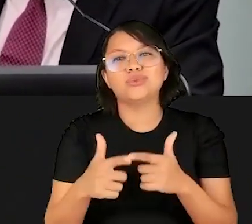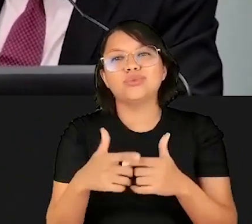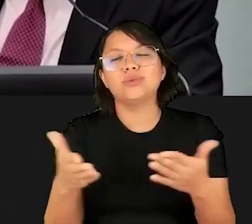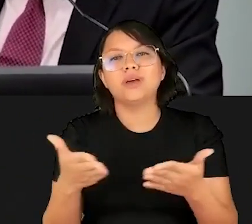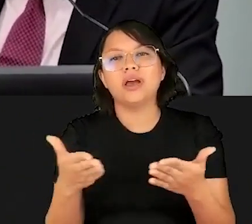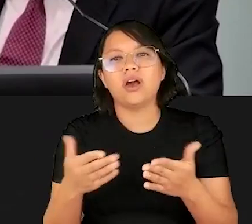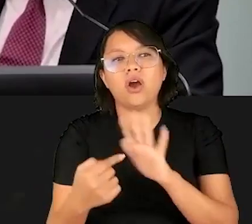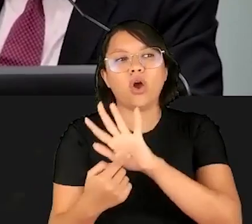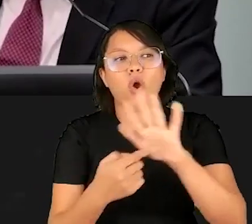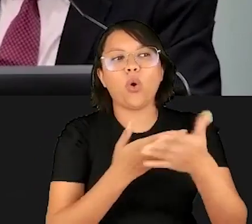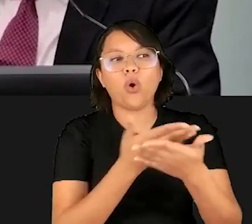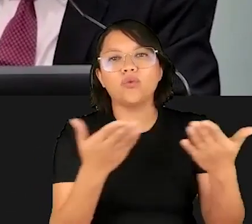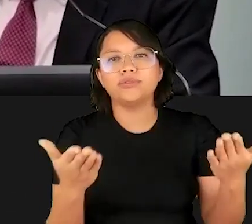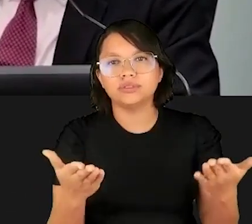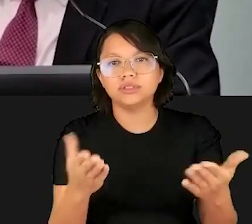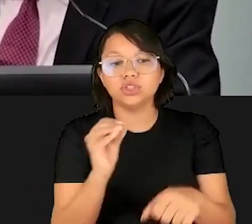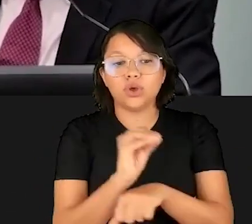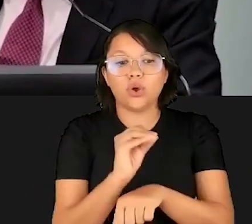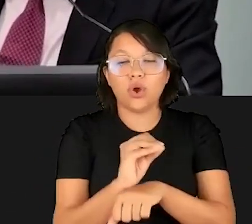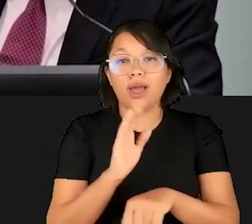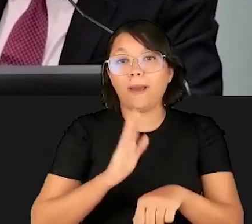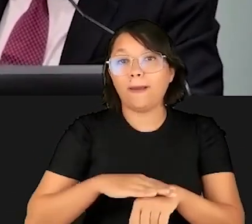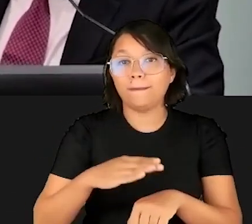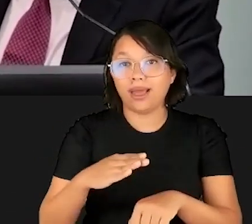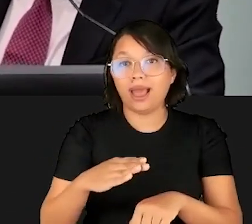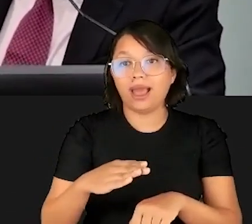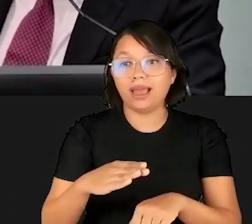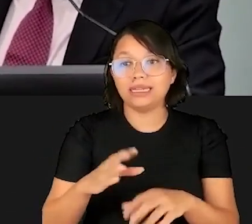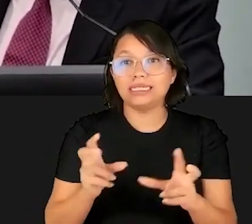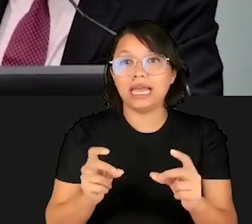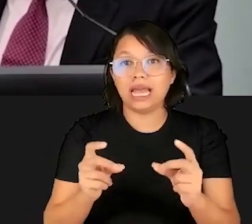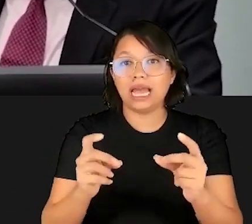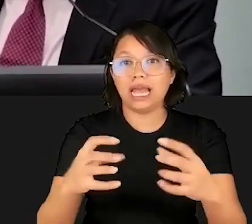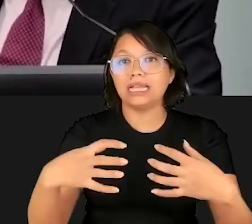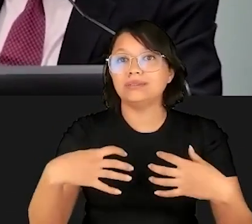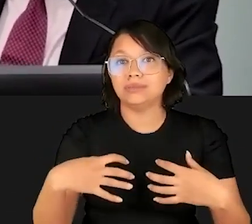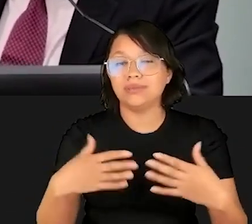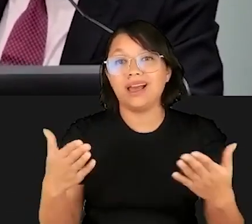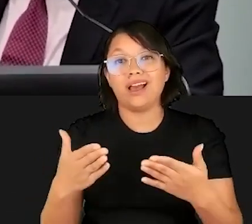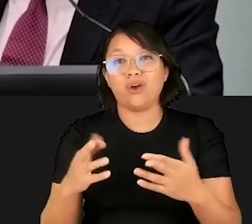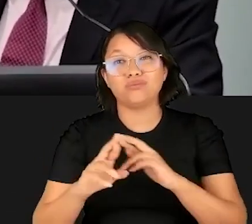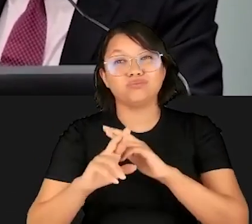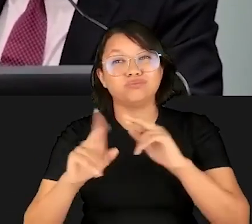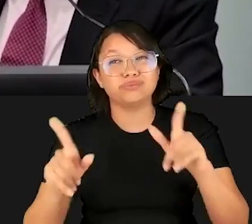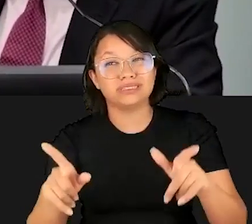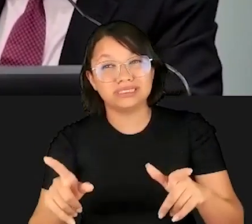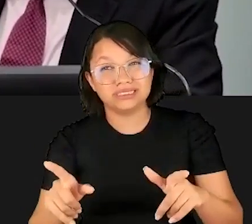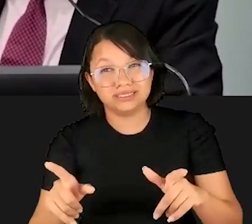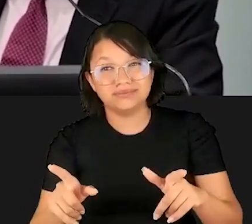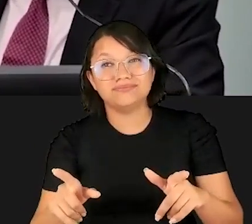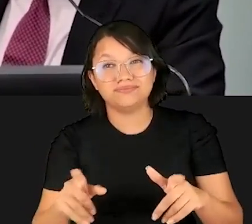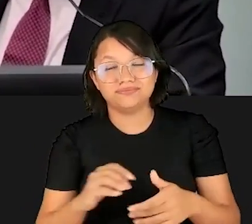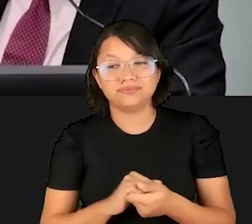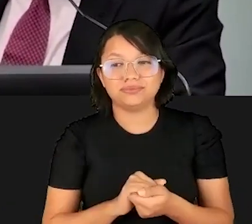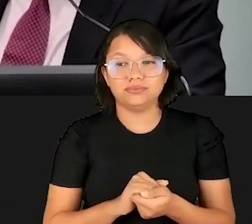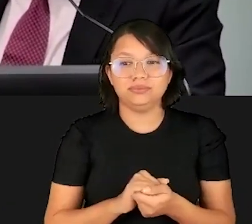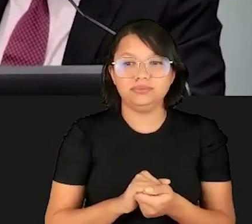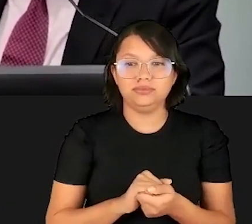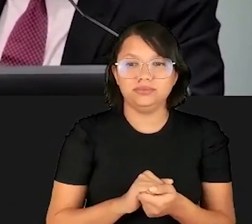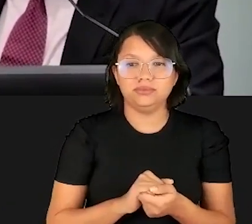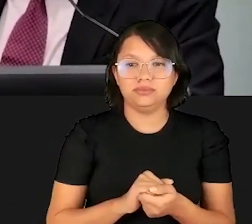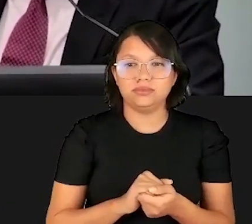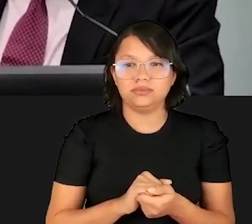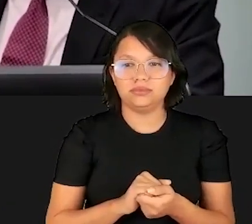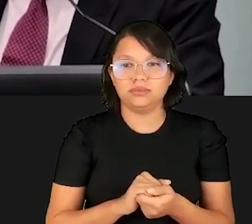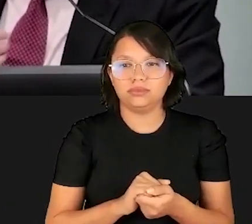mostrei a vocês que eu não trato mais câncer de mama. Eu trato câncer de mama HER2 positivo, eu trato câncer de pulmão ALK positivo. Então, não é